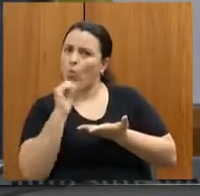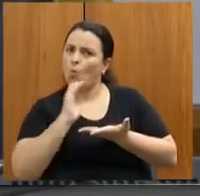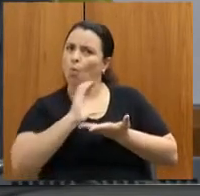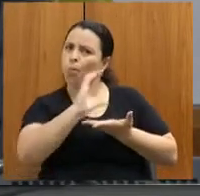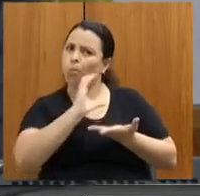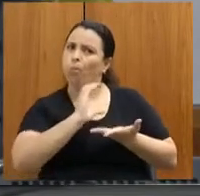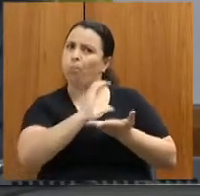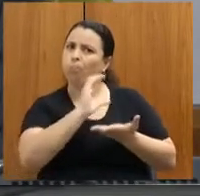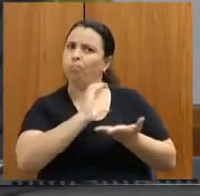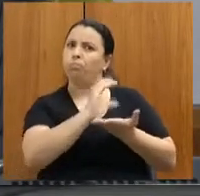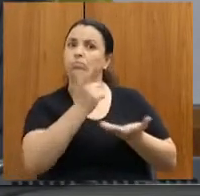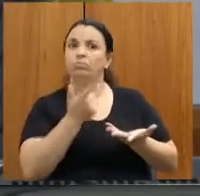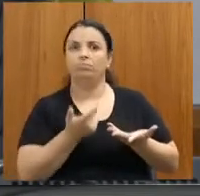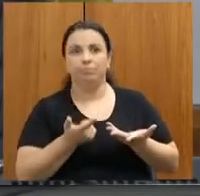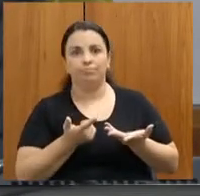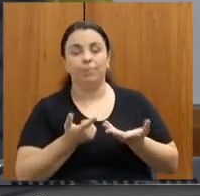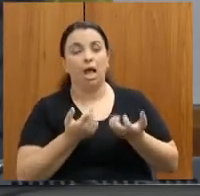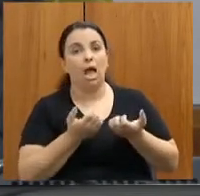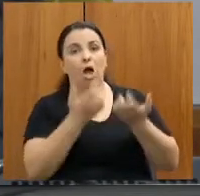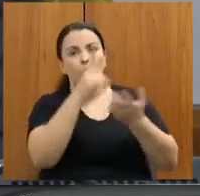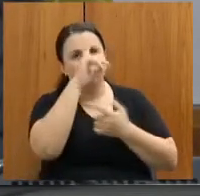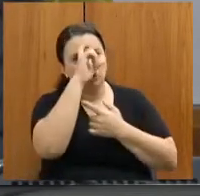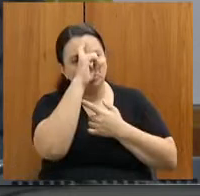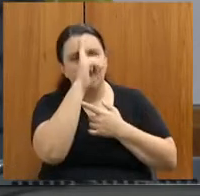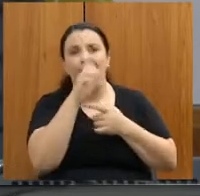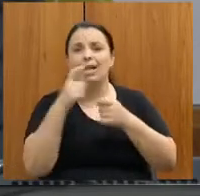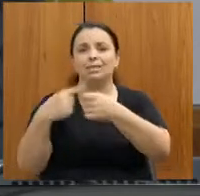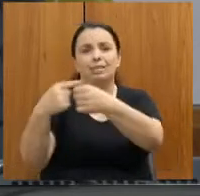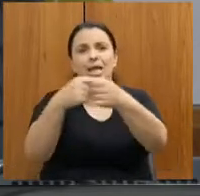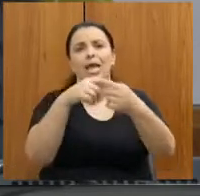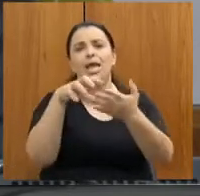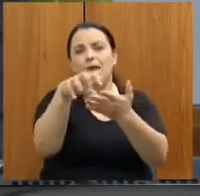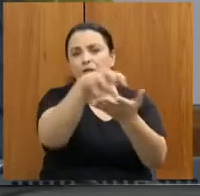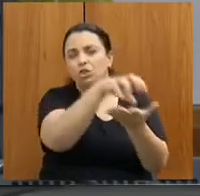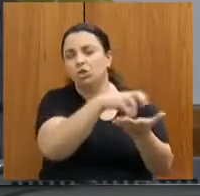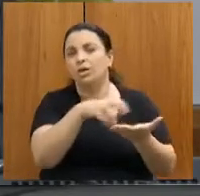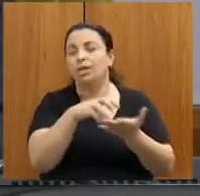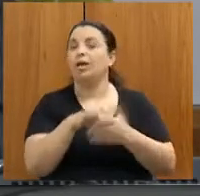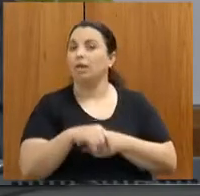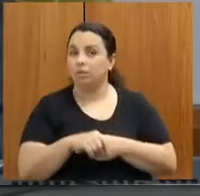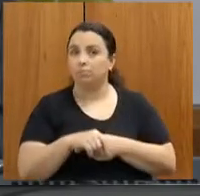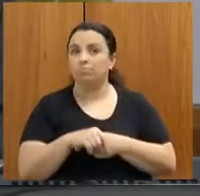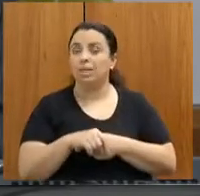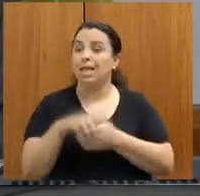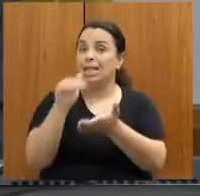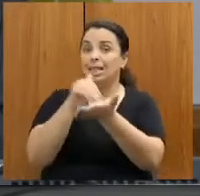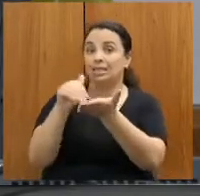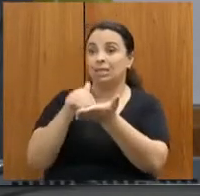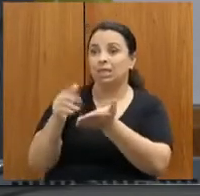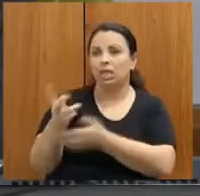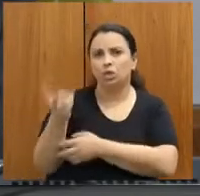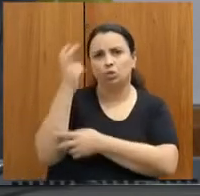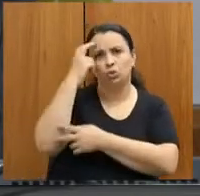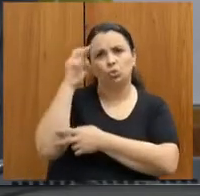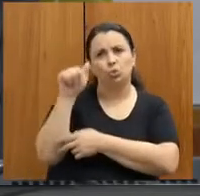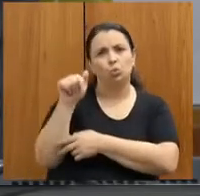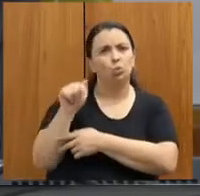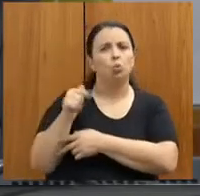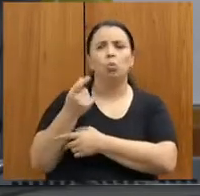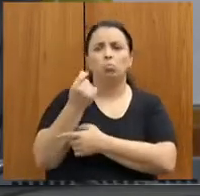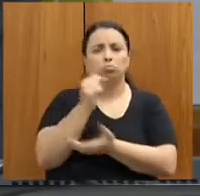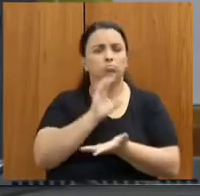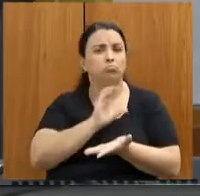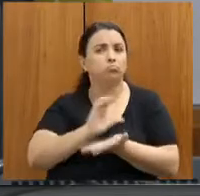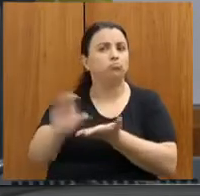junto inclusive repasses aos hospitais regionais na Secretaria de Cultura também nunca se investiu